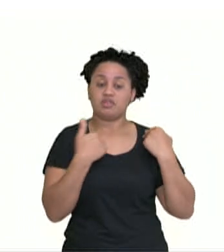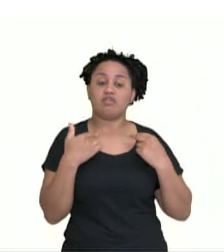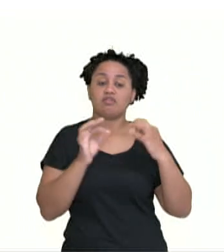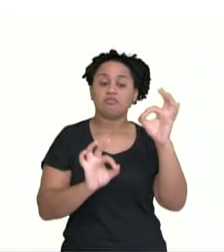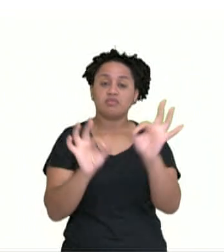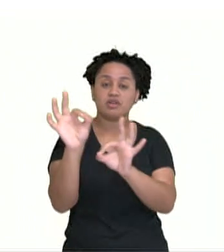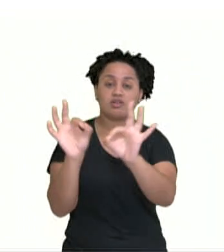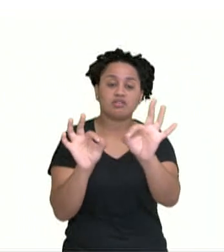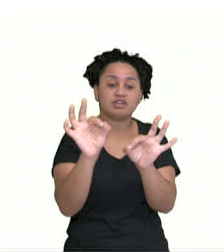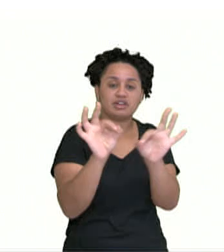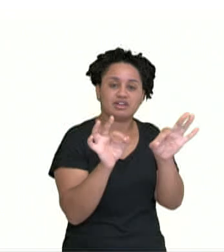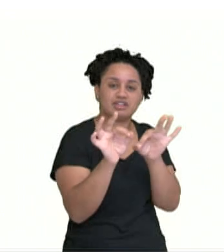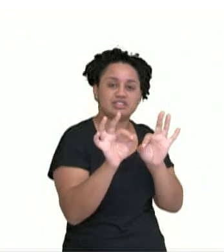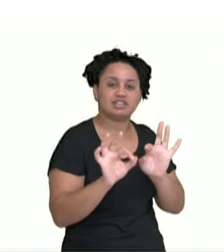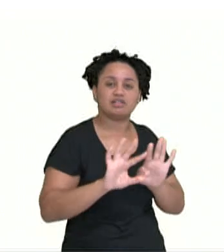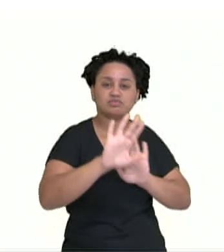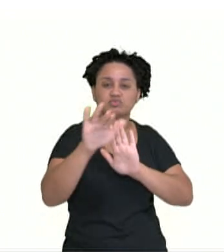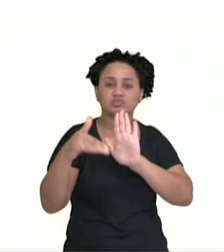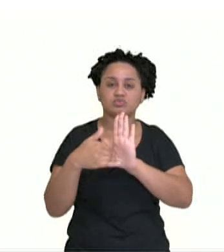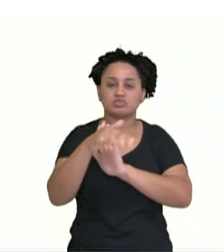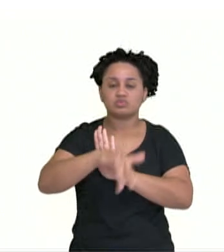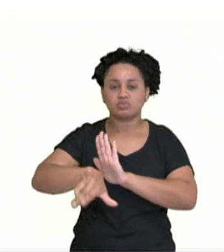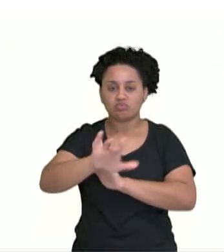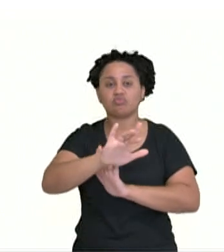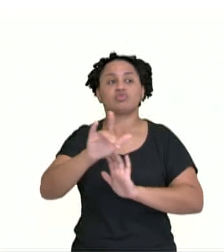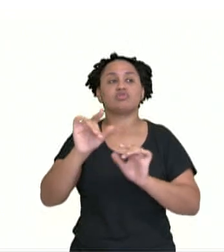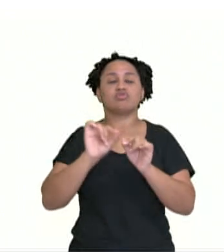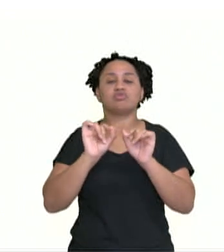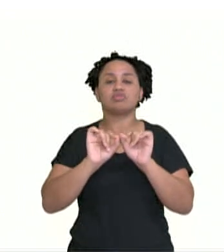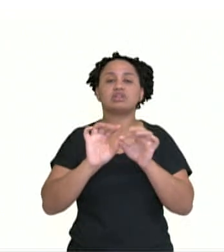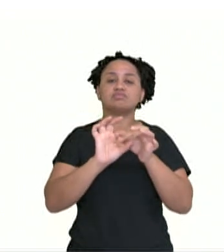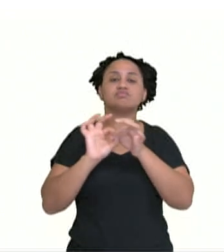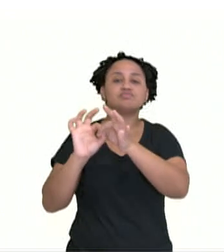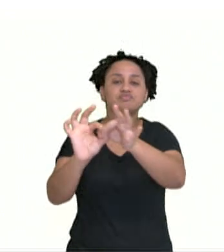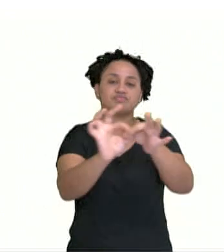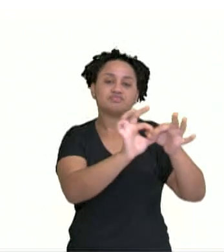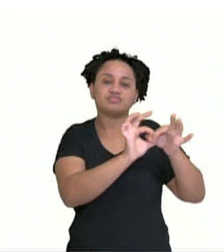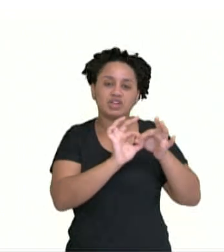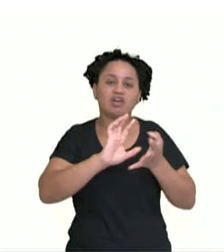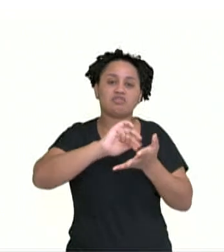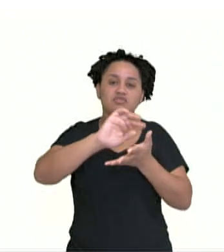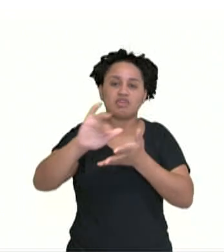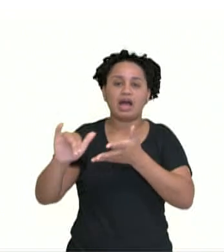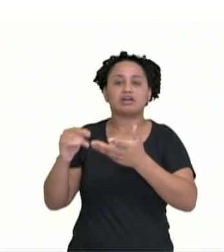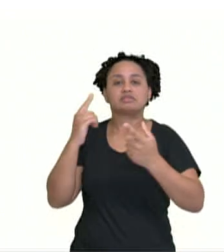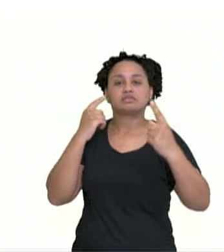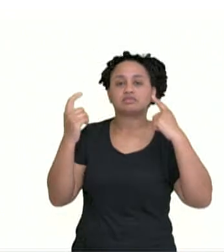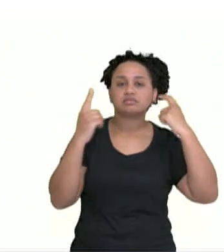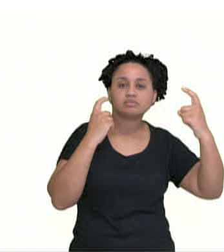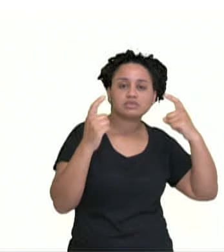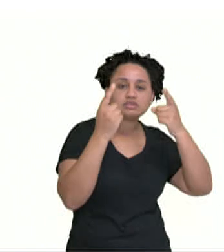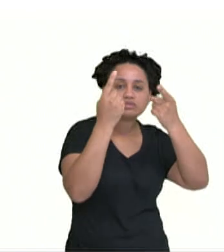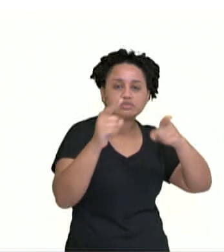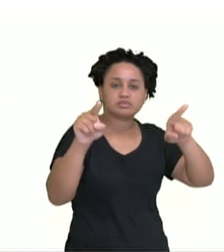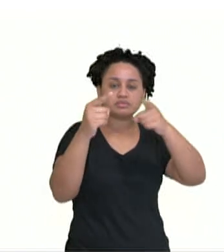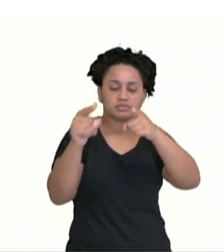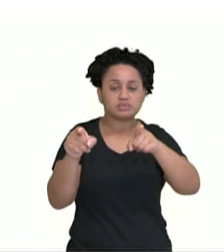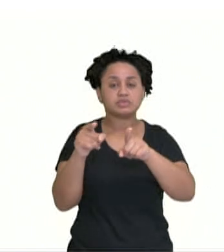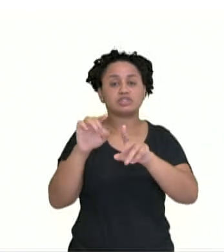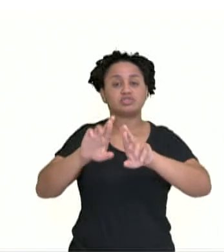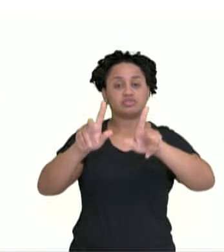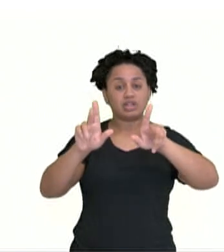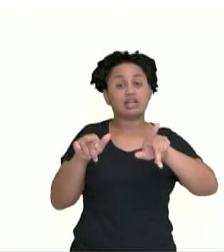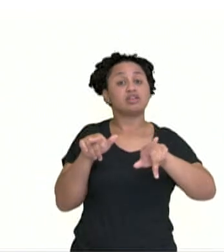ou conduzir trabalhos musicais, dando unidade a um grande contingente de sons instrumentais ou vocais.